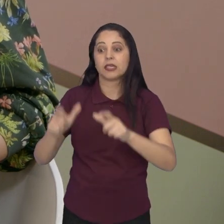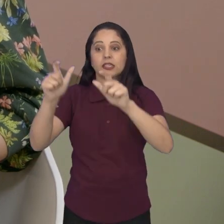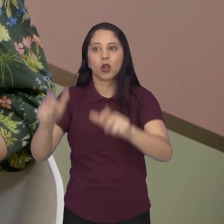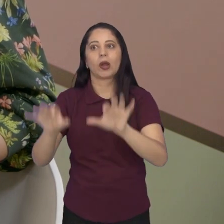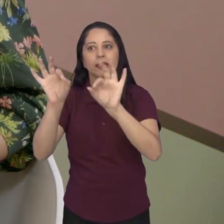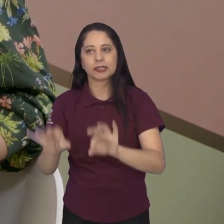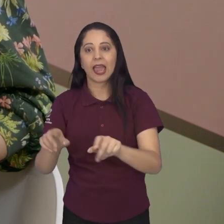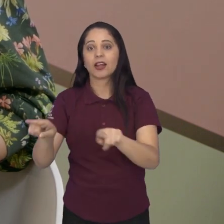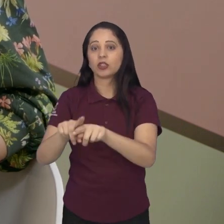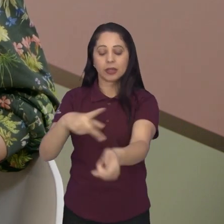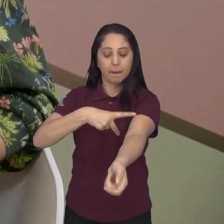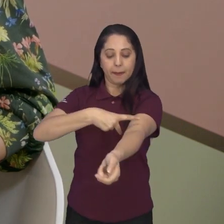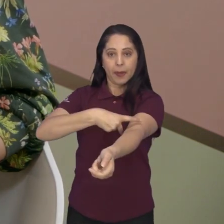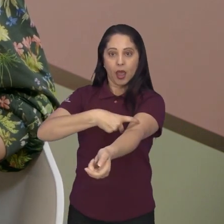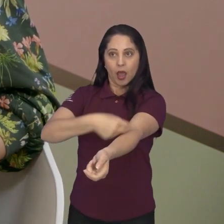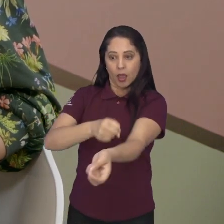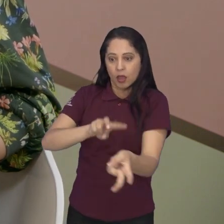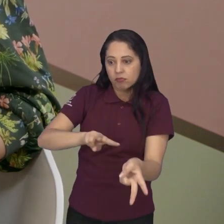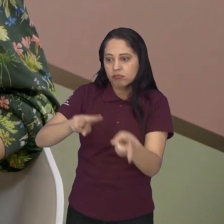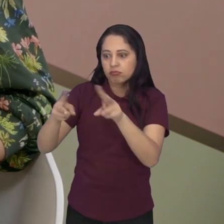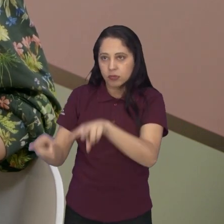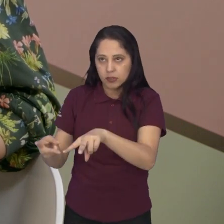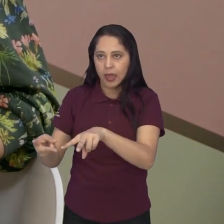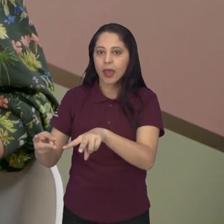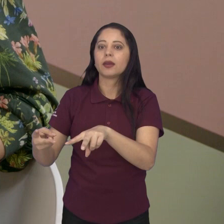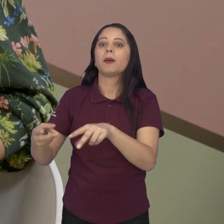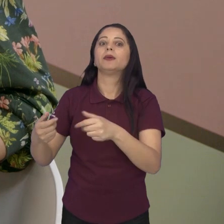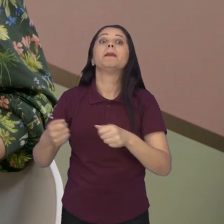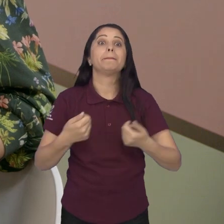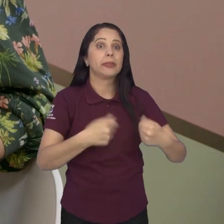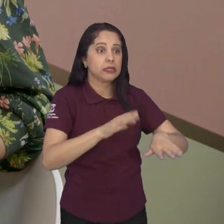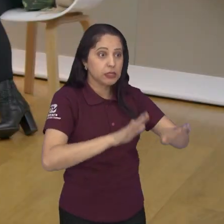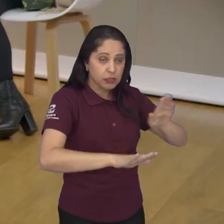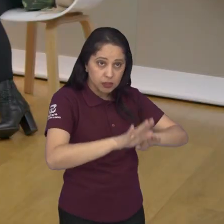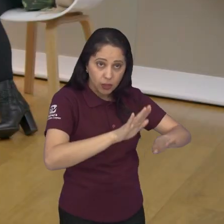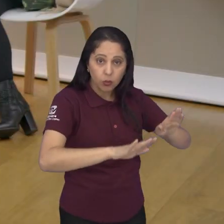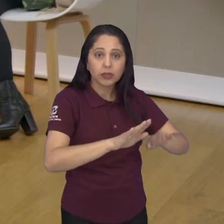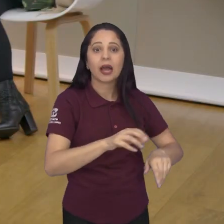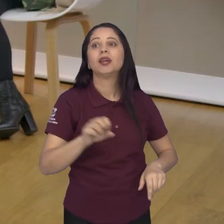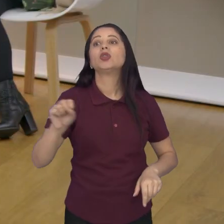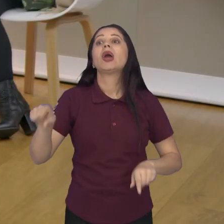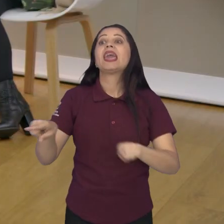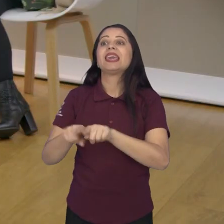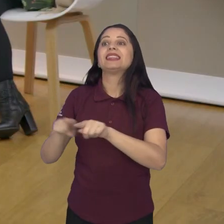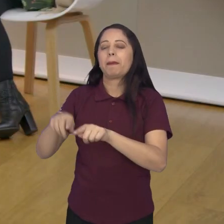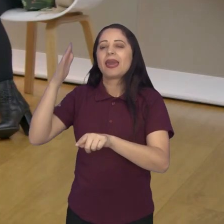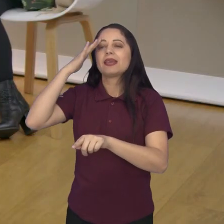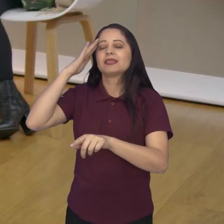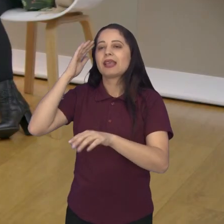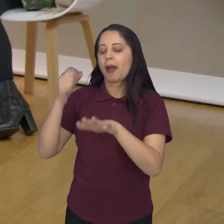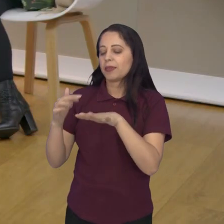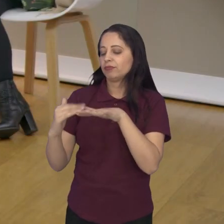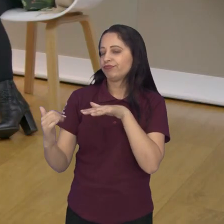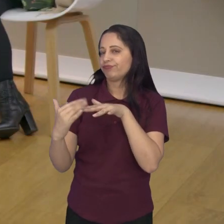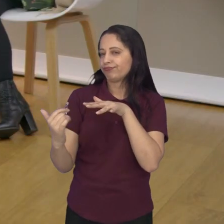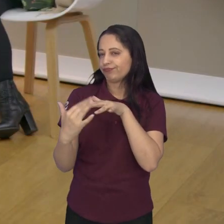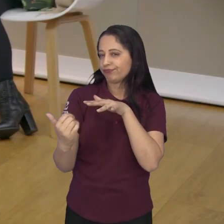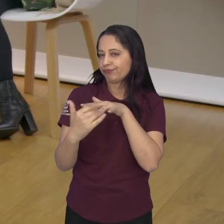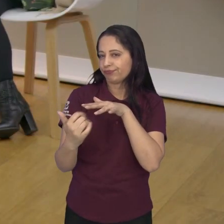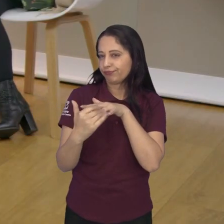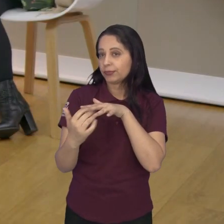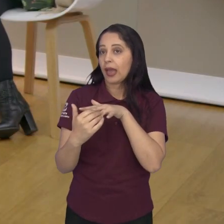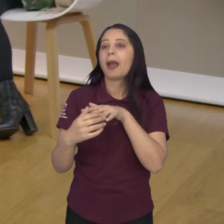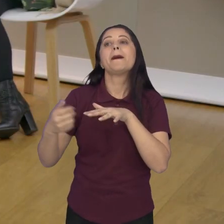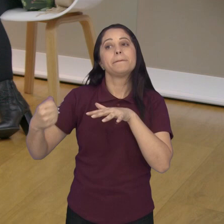né? As transfusões de sangue hoje são super... tem que tomar bastante cuidado, né? Essa é a principal fonte de contaminação hoje, é o salão. A gente não leva